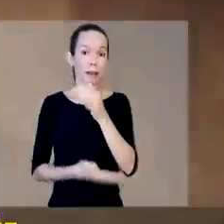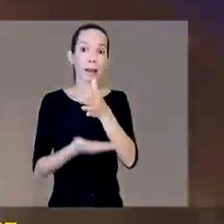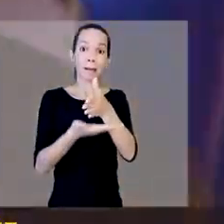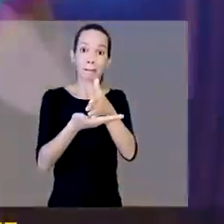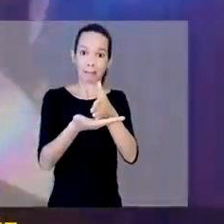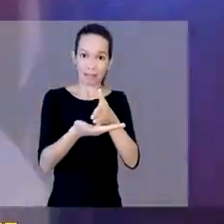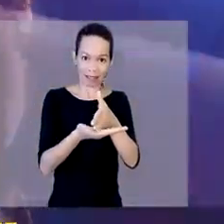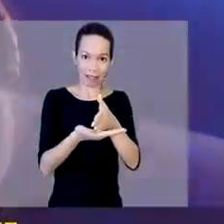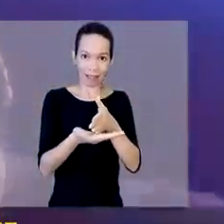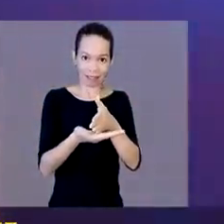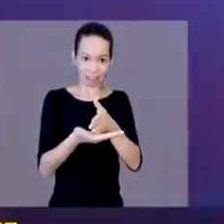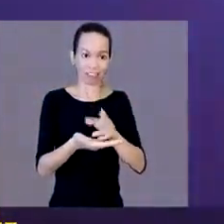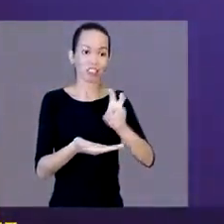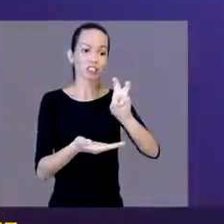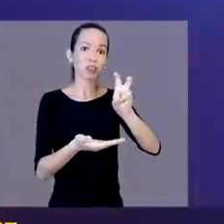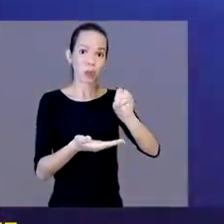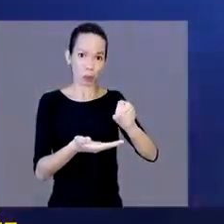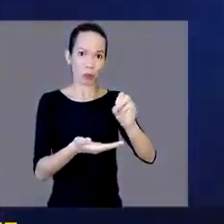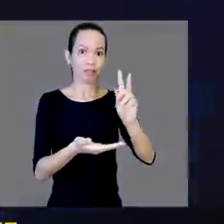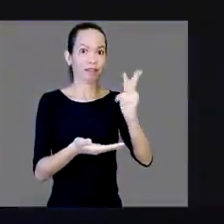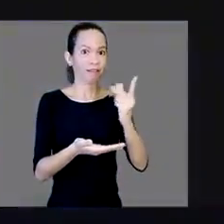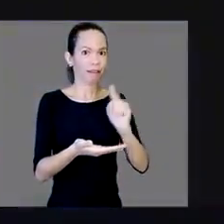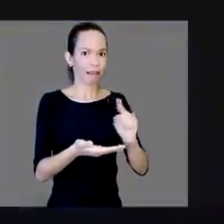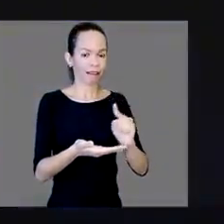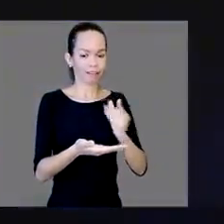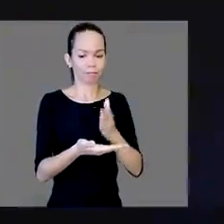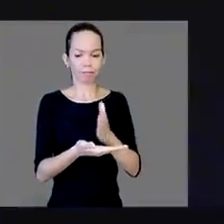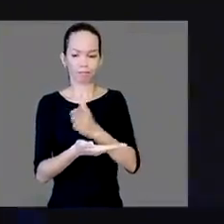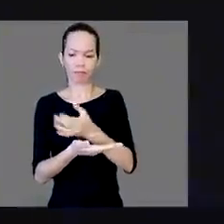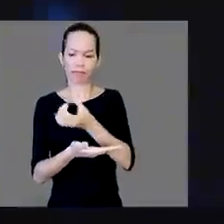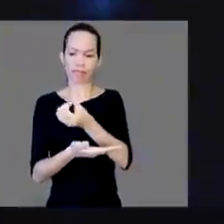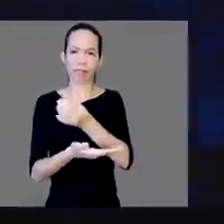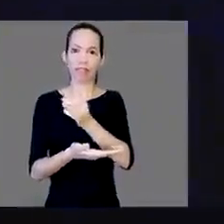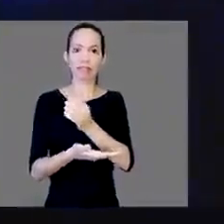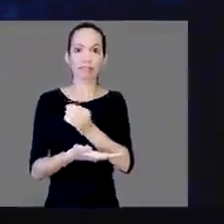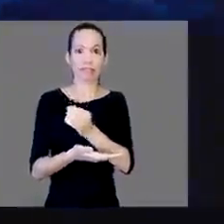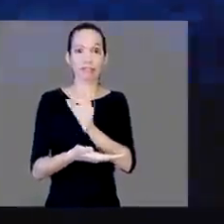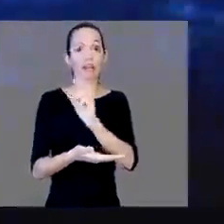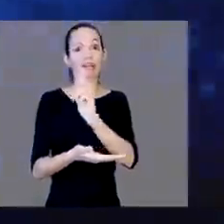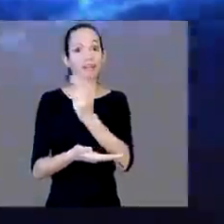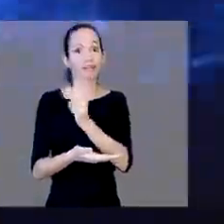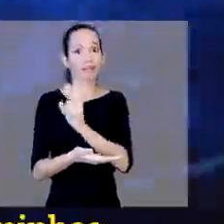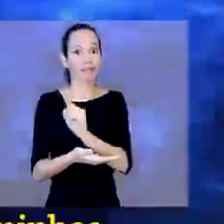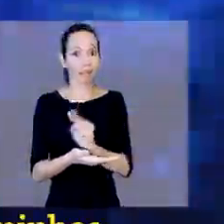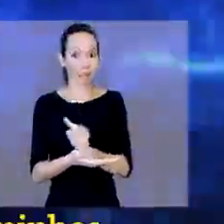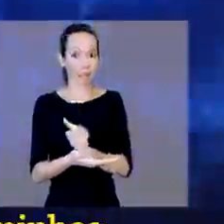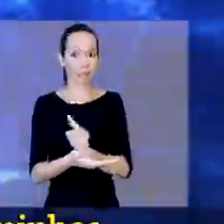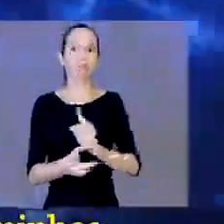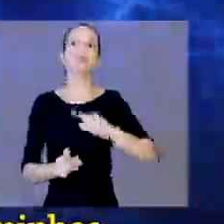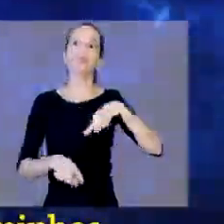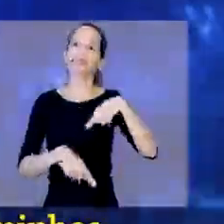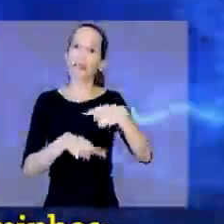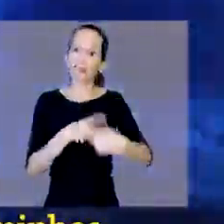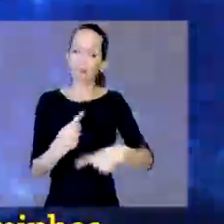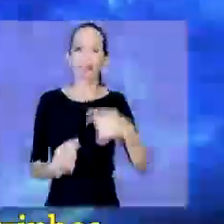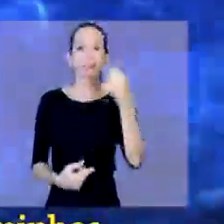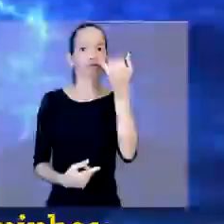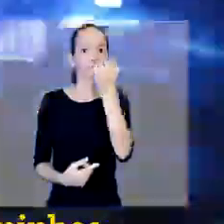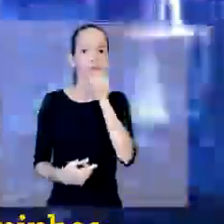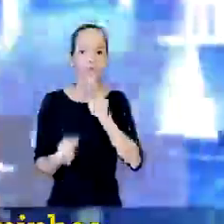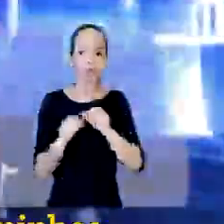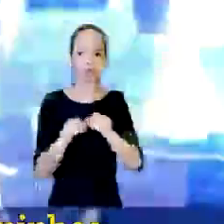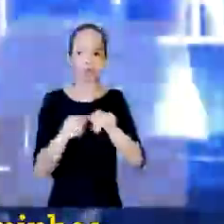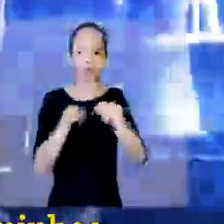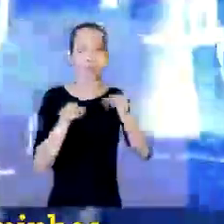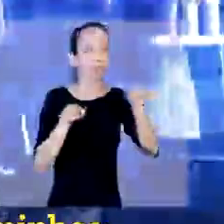Metade da energia é produzida em 50 Hz e a outra metade em 60 Hz. A partir daí, a energia